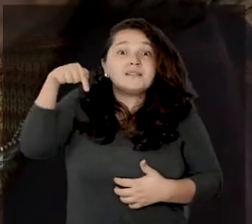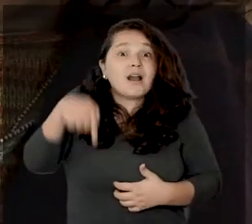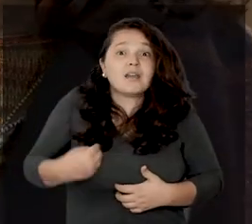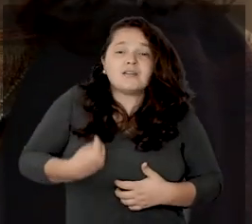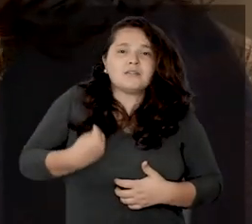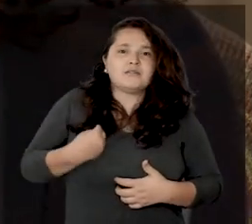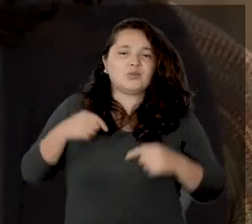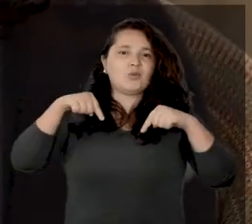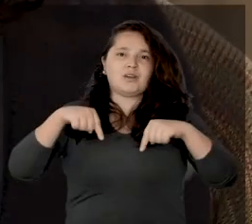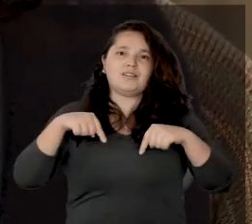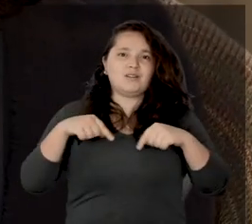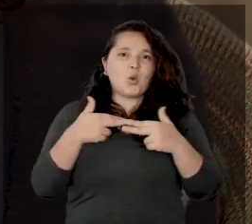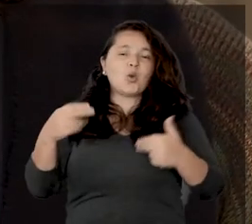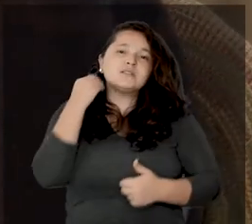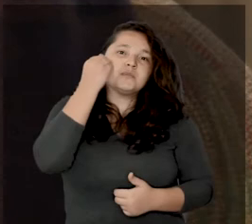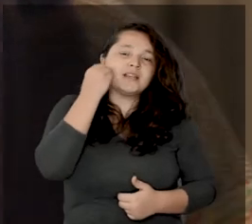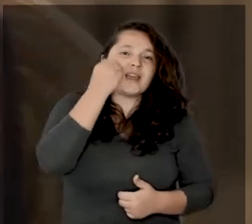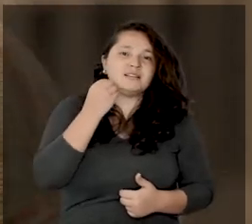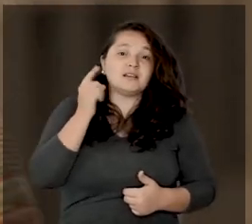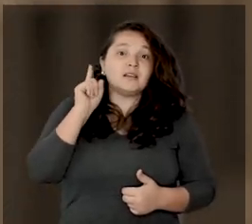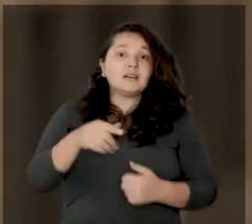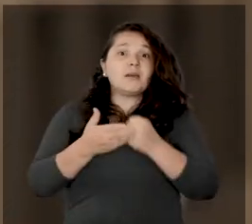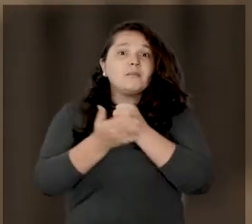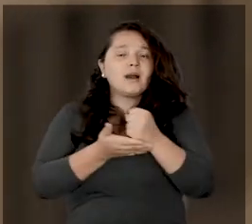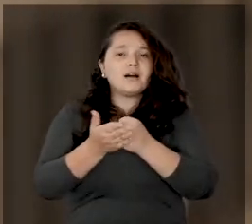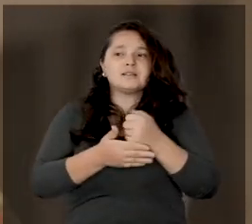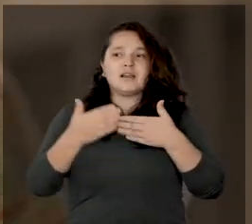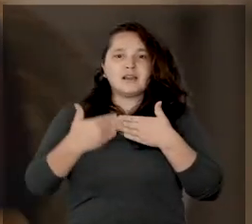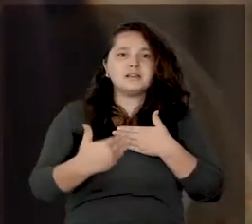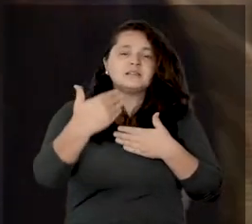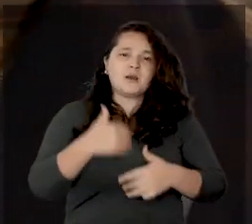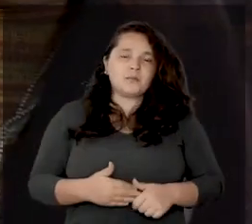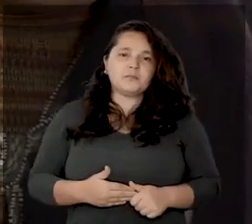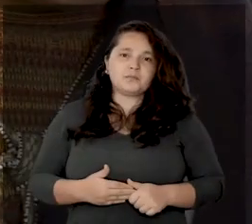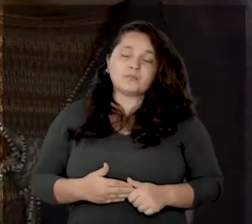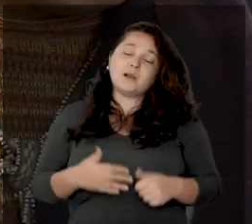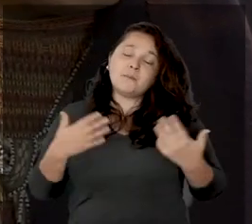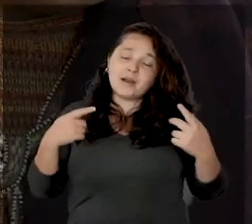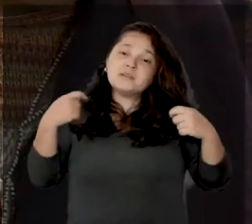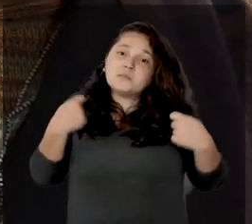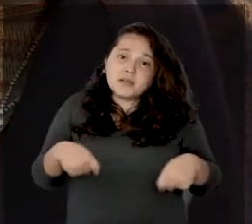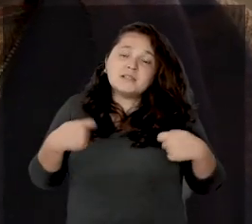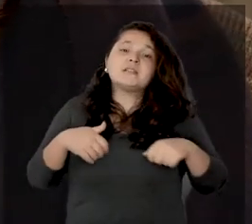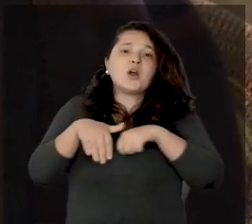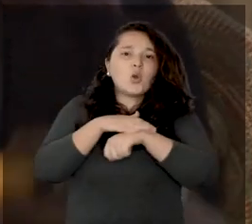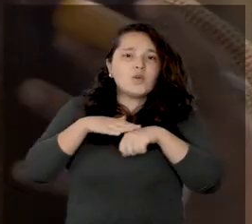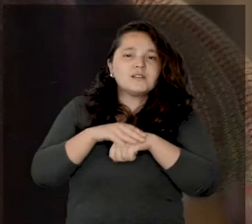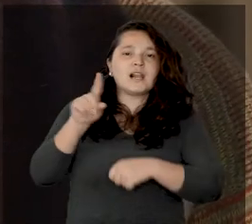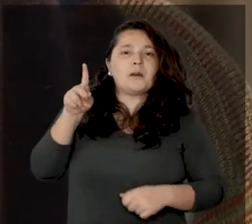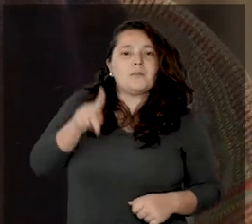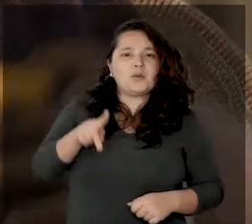bem básica, bem inicial, bem beabá mesmo, né? Mas, assim, a gente ainda precisa conversar com o professor lá da USP sobre